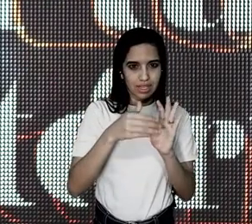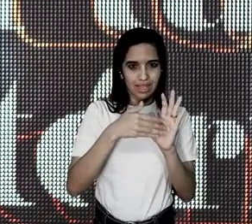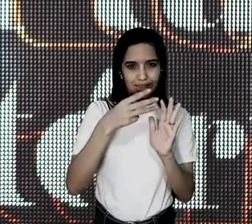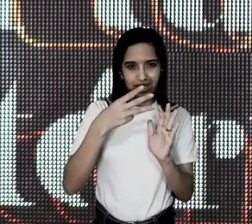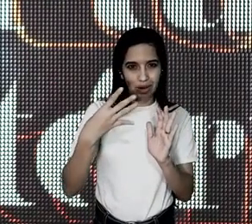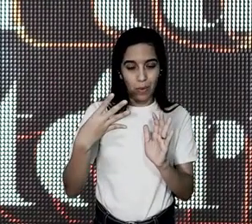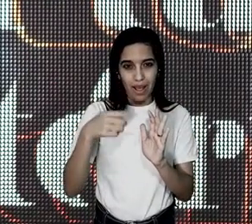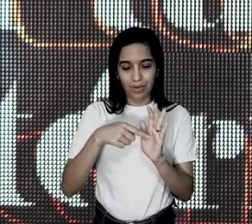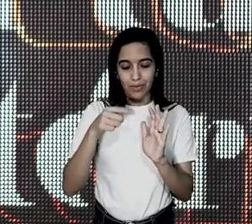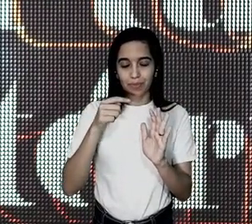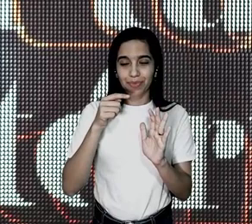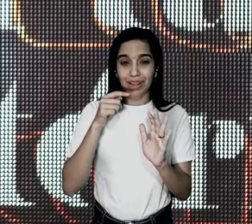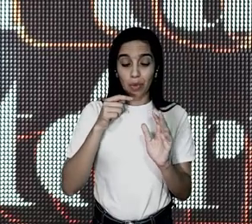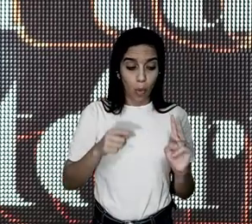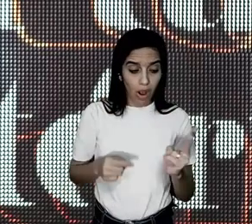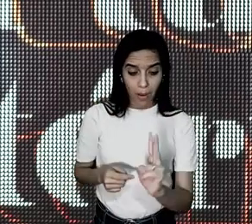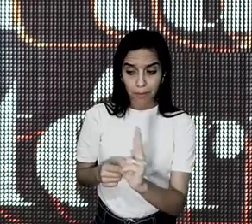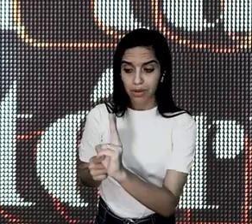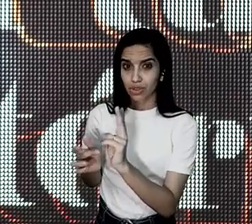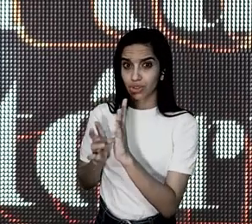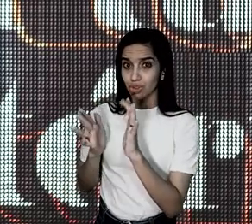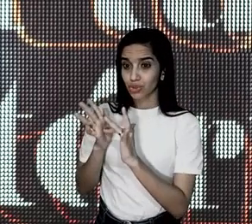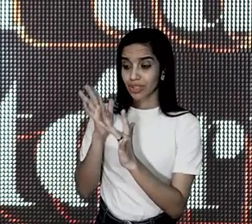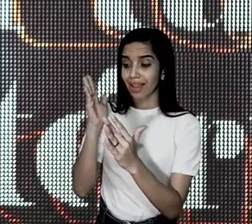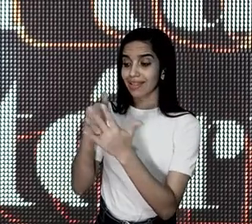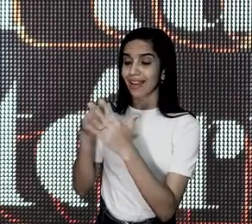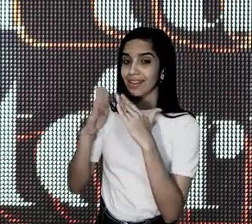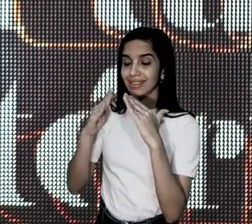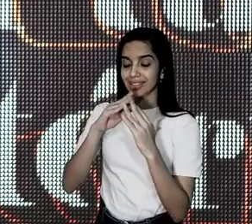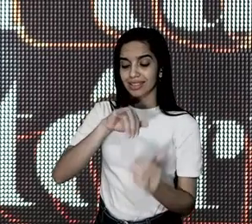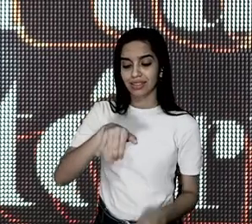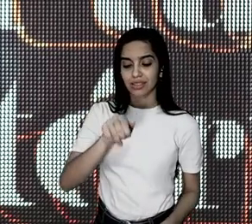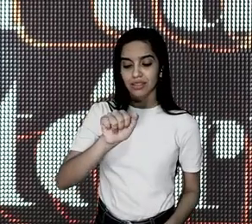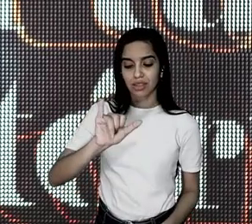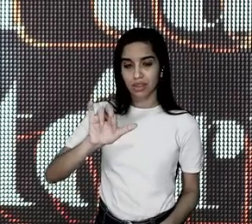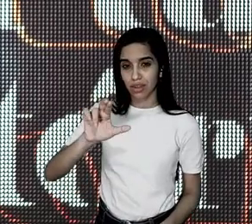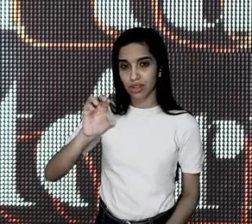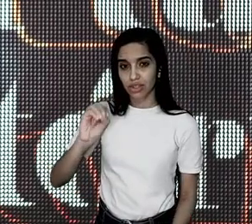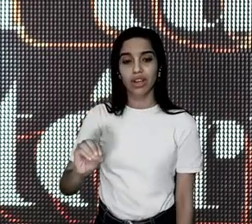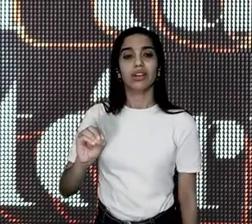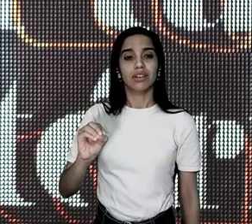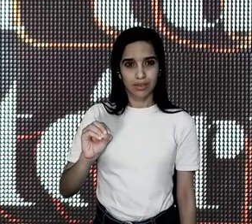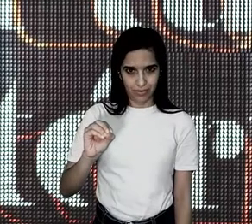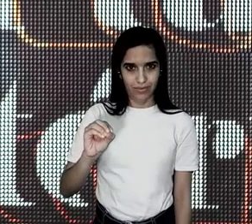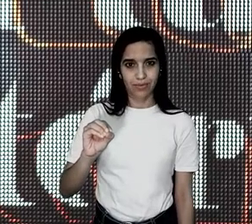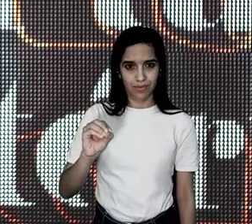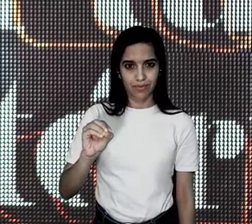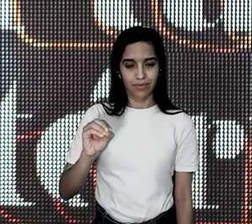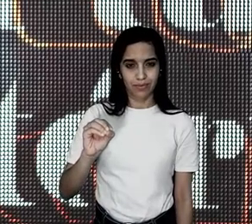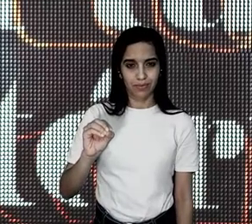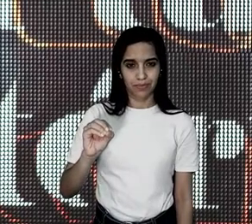nesse ato, no caminho onde Jesus estava indo, onde ele saiu do barco e foi para chegar na casa